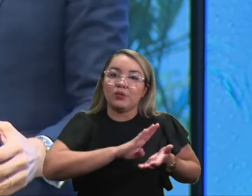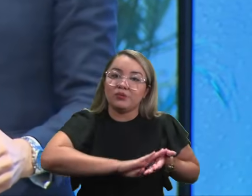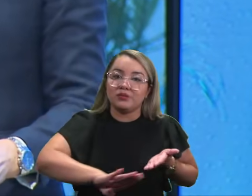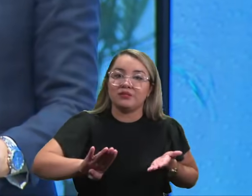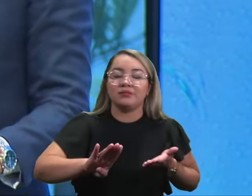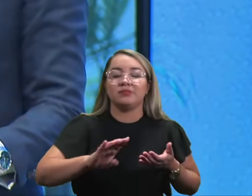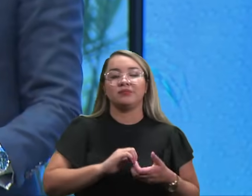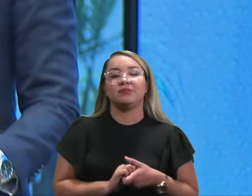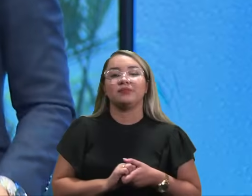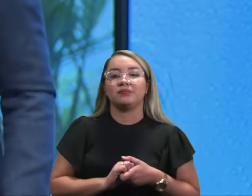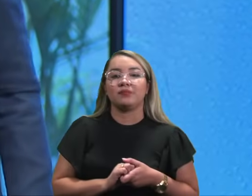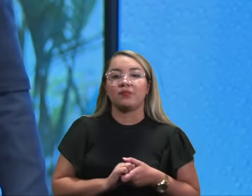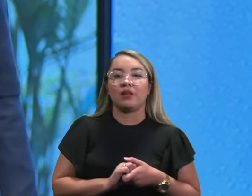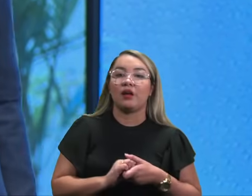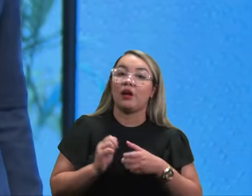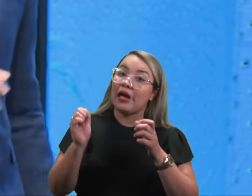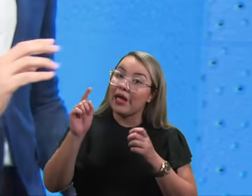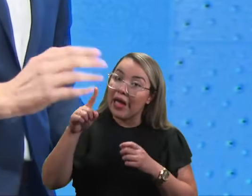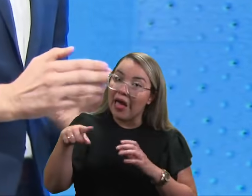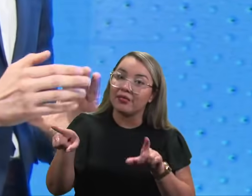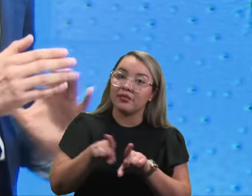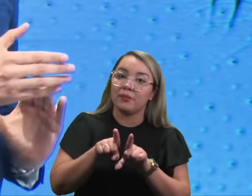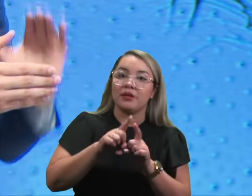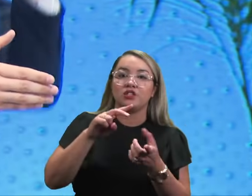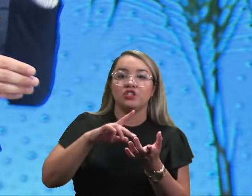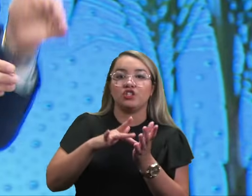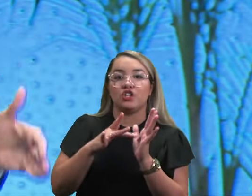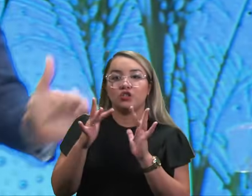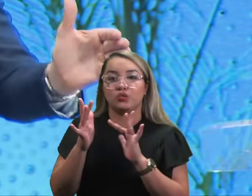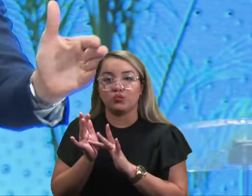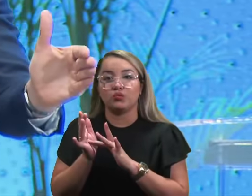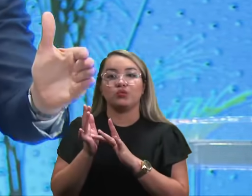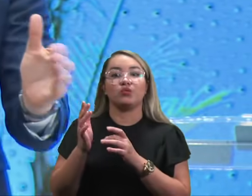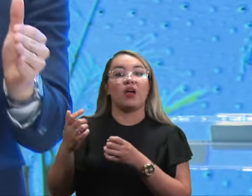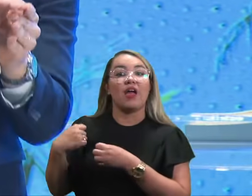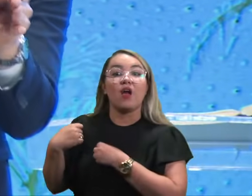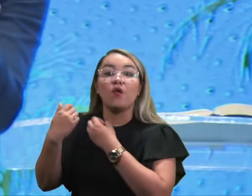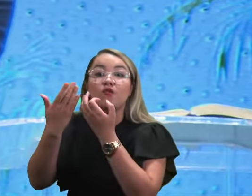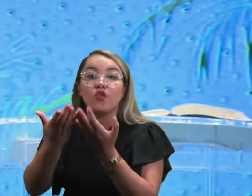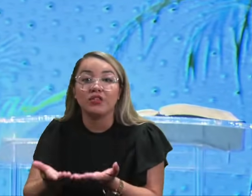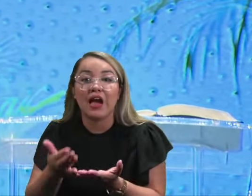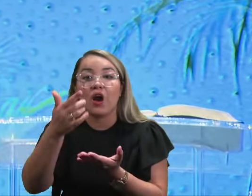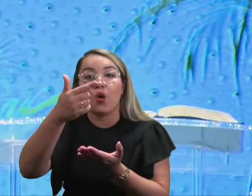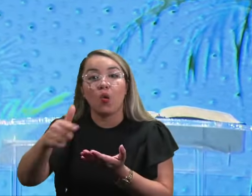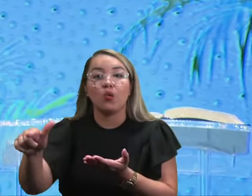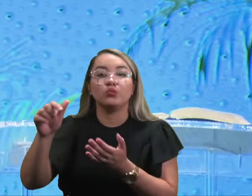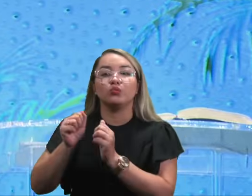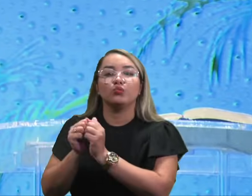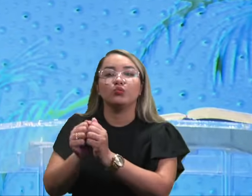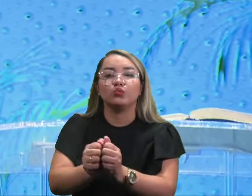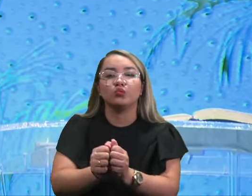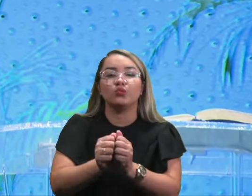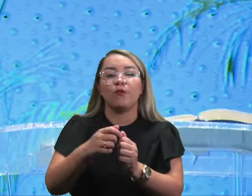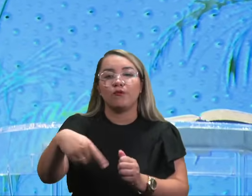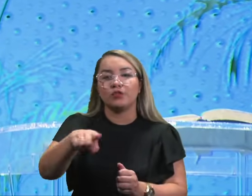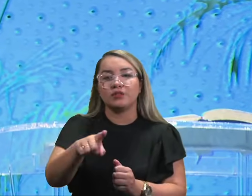Jesus. João está dizendo assim: eu vou enviar um outro Parácletos para que esteja com vocês quanto